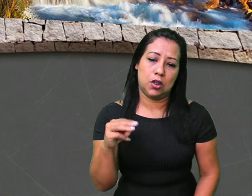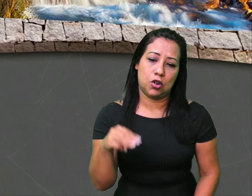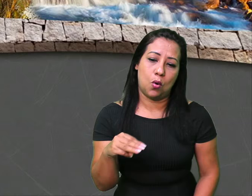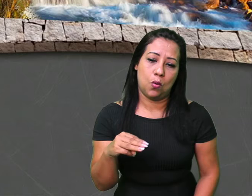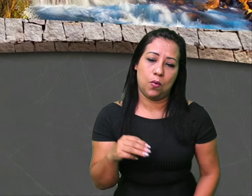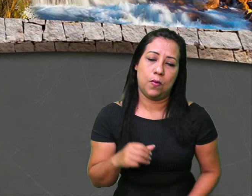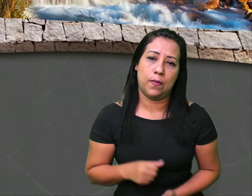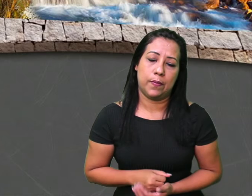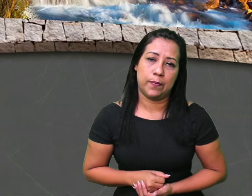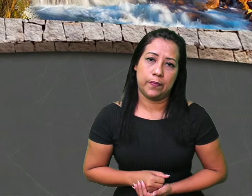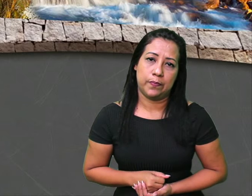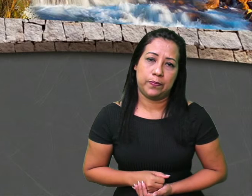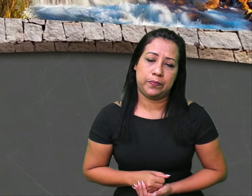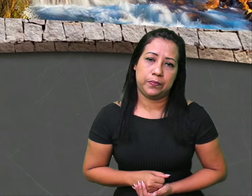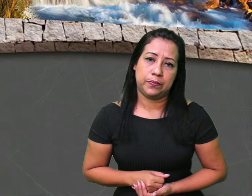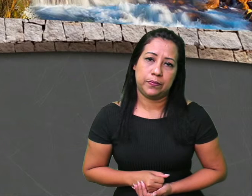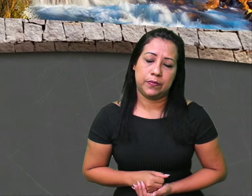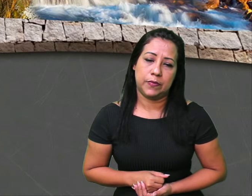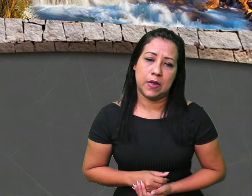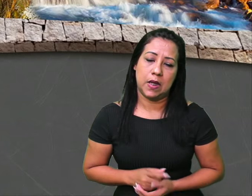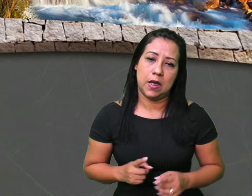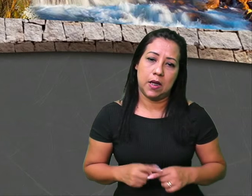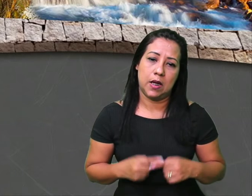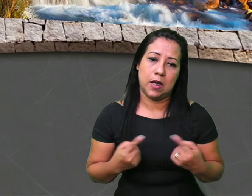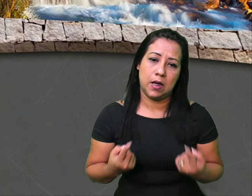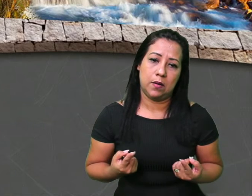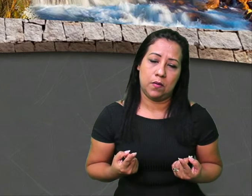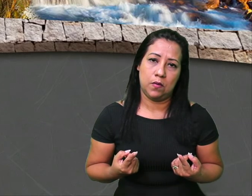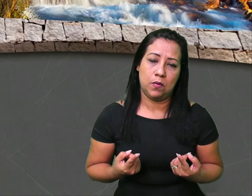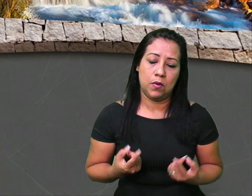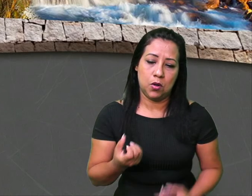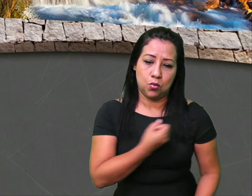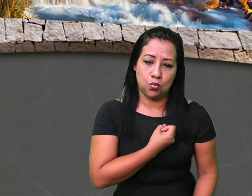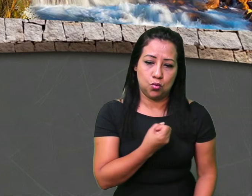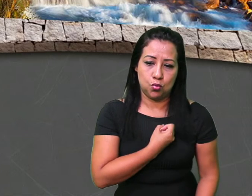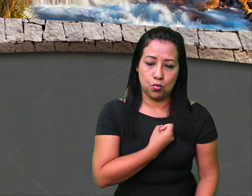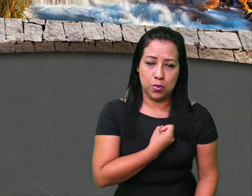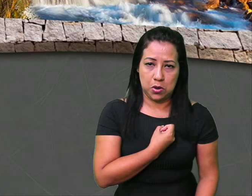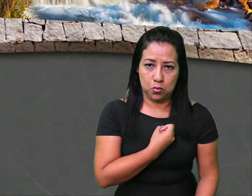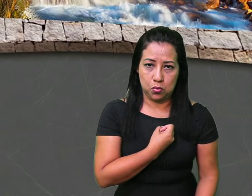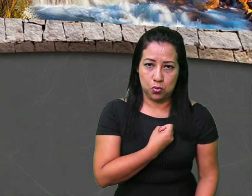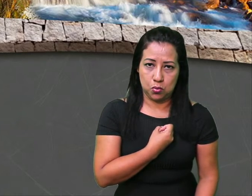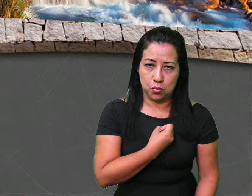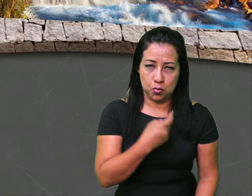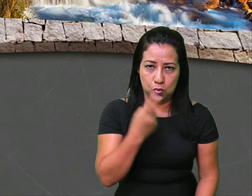Mas São Paulo. Só a nível de trabalhar com números, matemática,